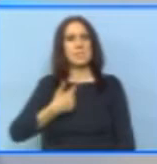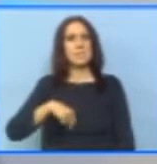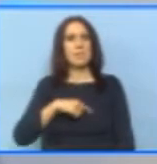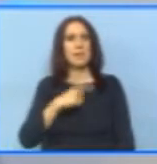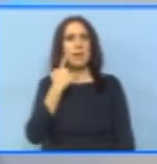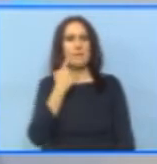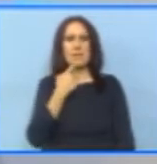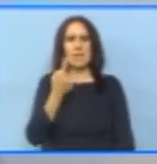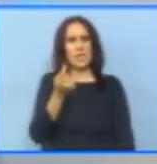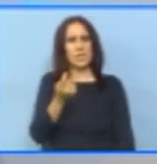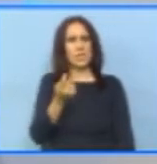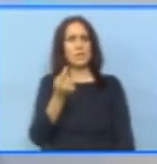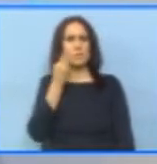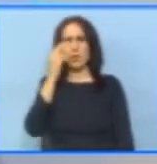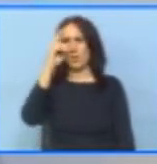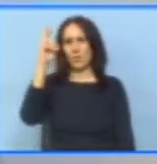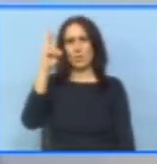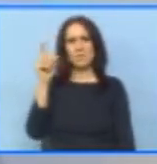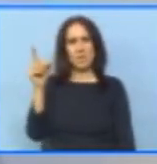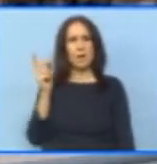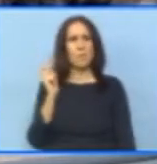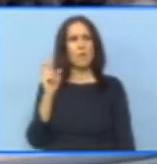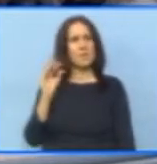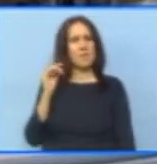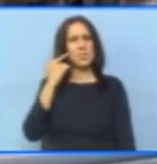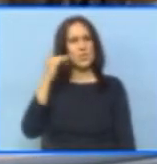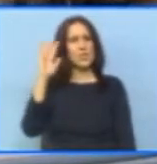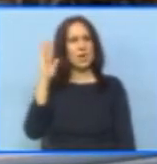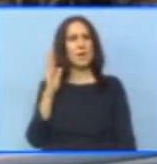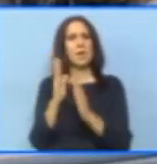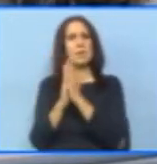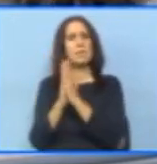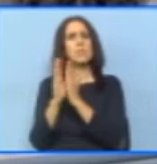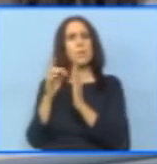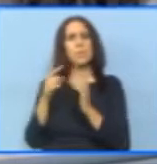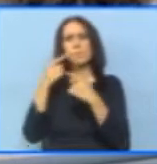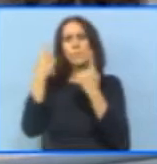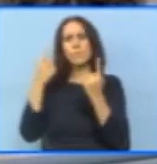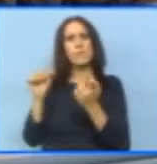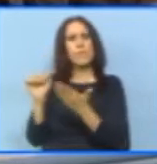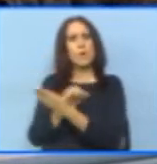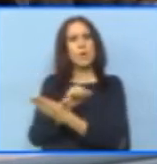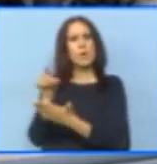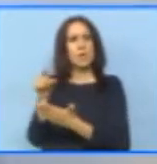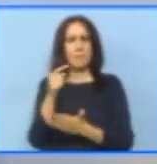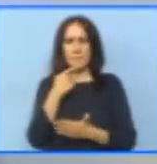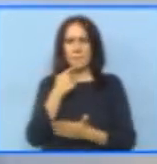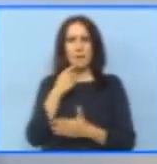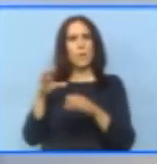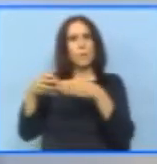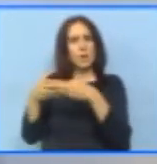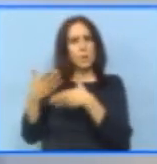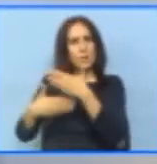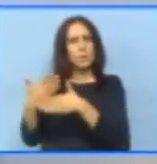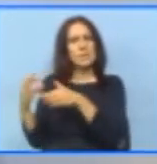calhar, um pouco estranha de como é que na Rússia, de passado décadas em que a religião foi apagada do espaço público, como é que continua a haver uma comunidade que